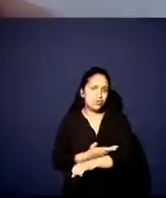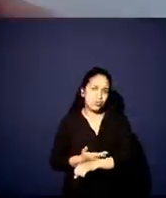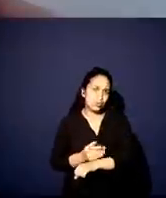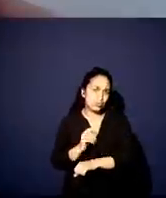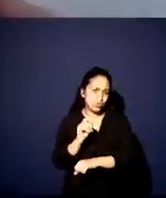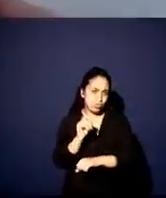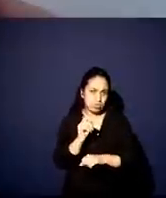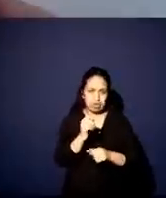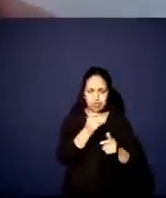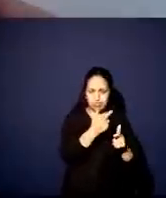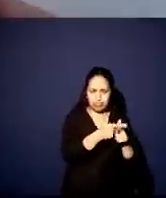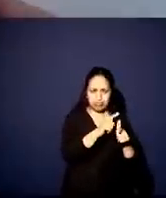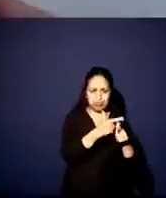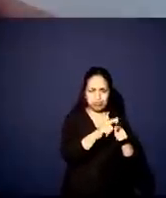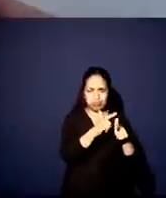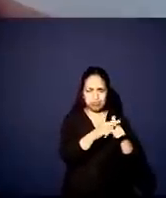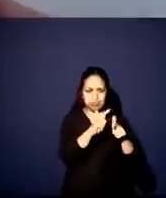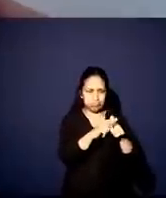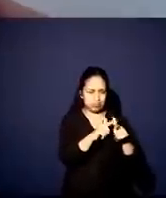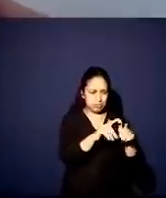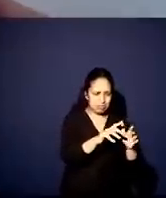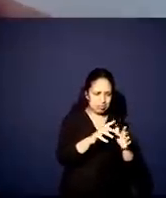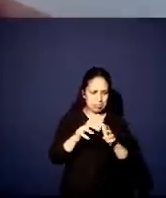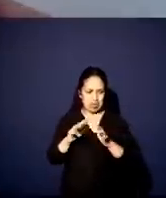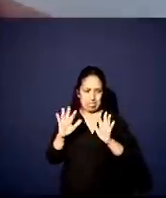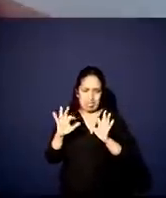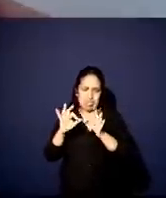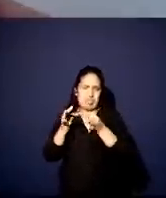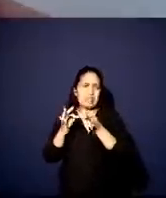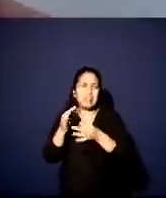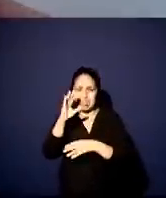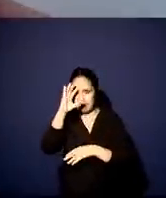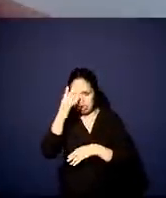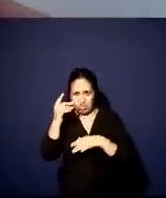problemas complicados, né, em soluções simples, né?